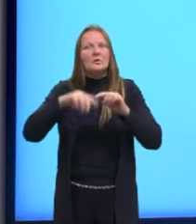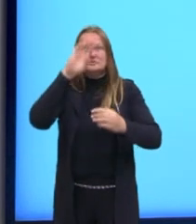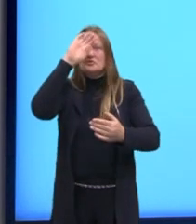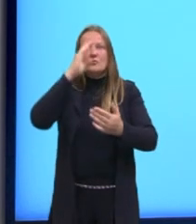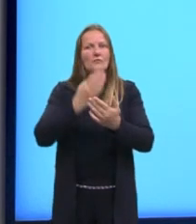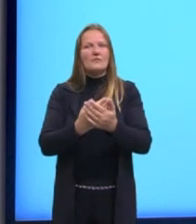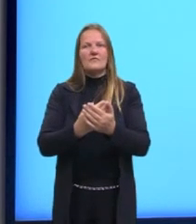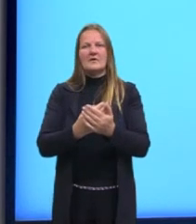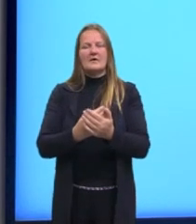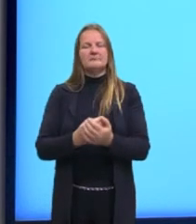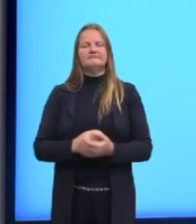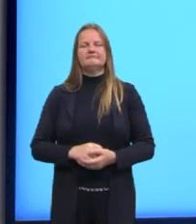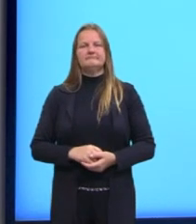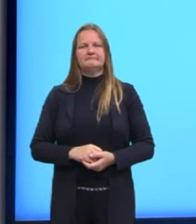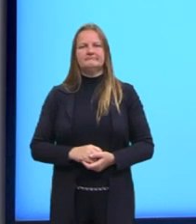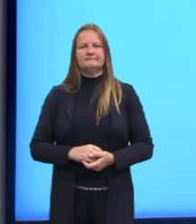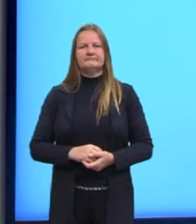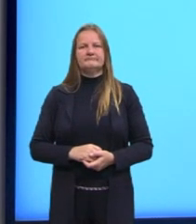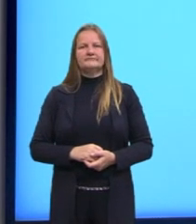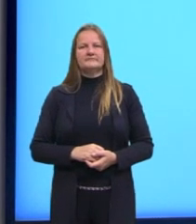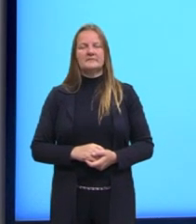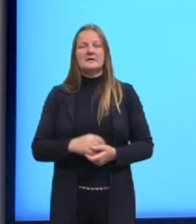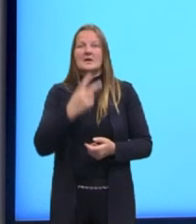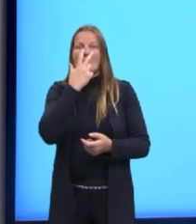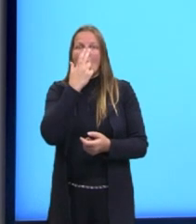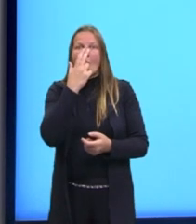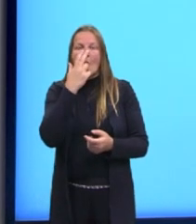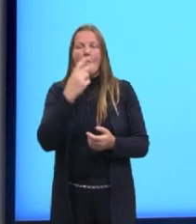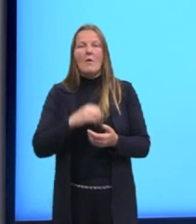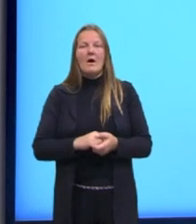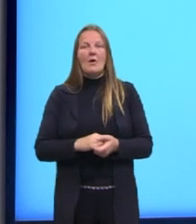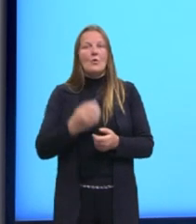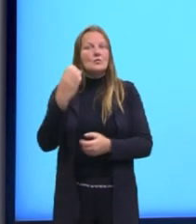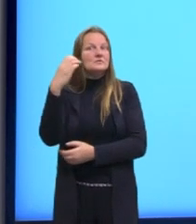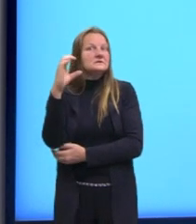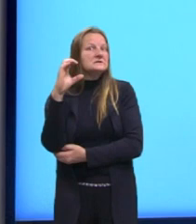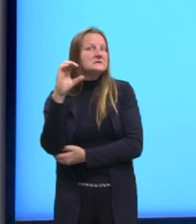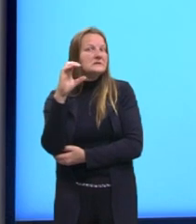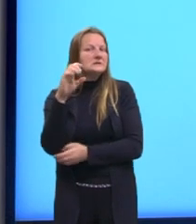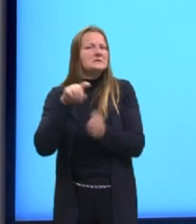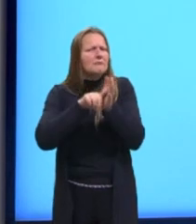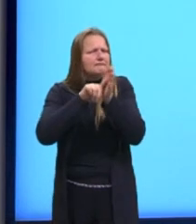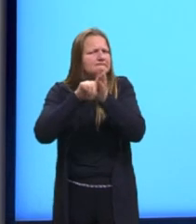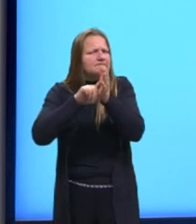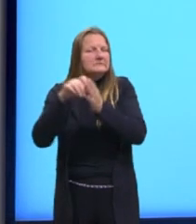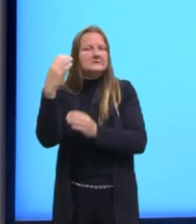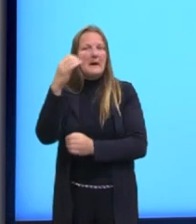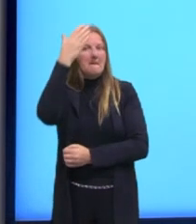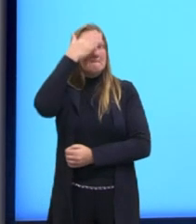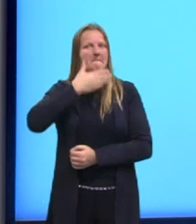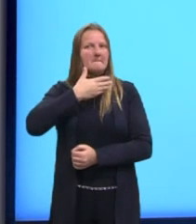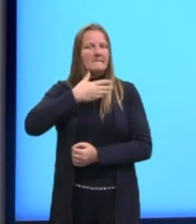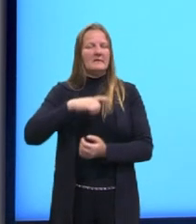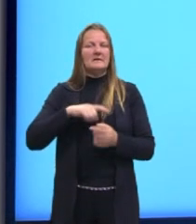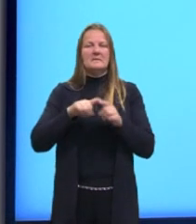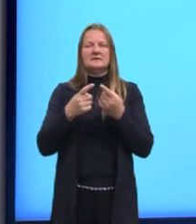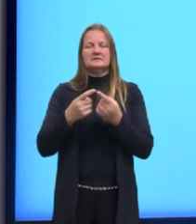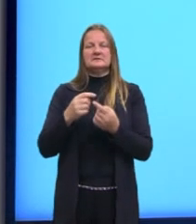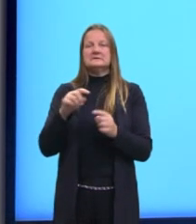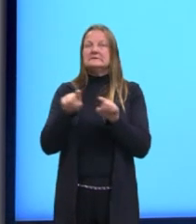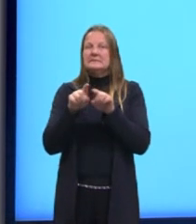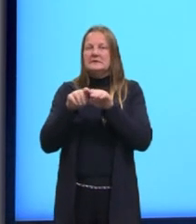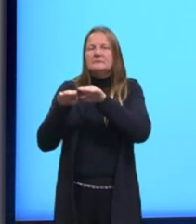de conhecimento como se confia na ciência, mas também a gente não pode invalidá-lo